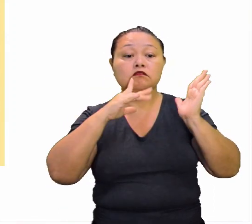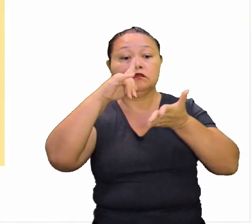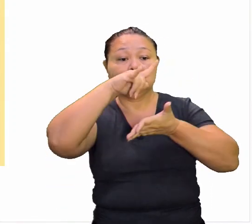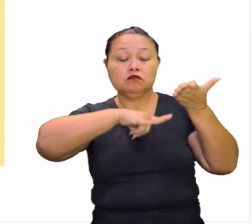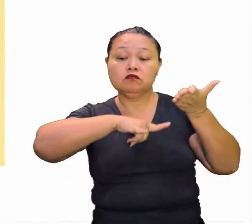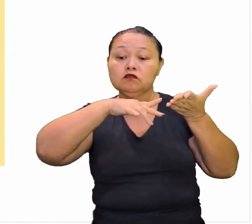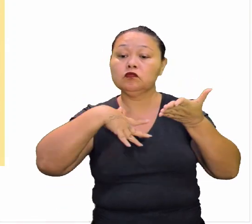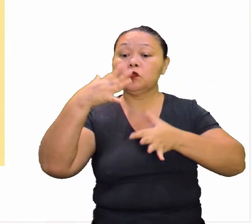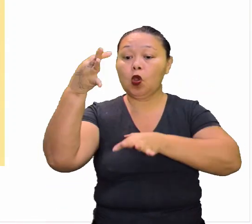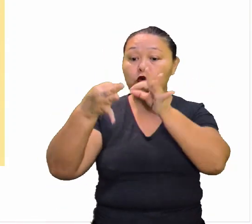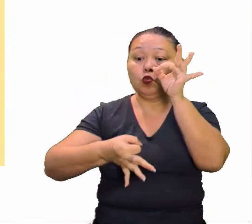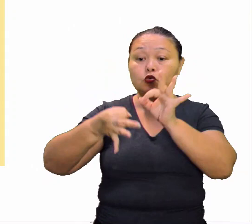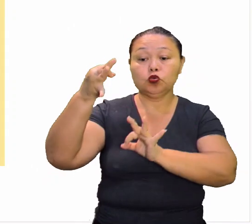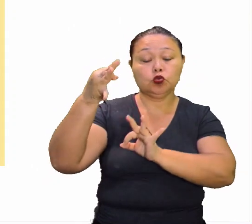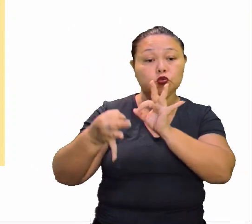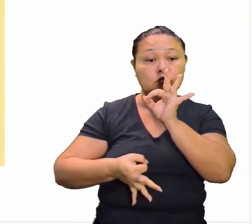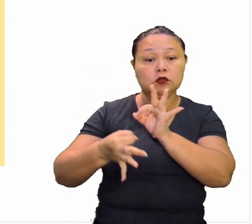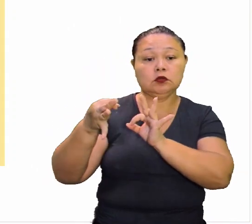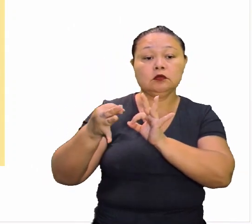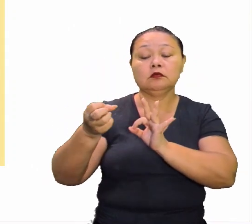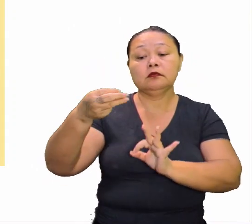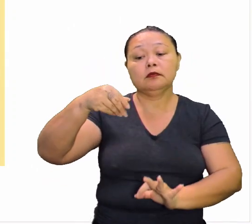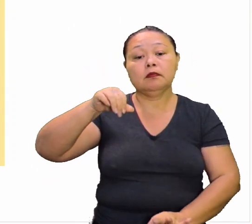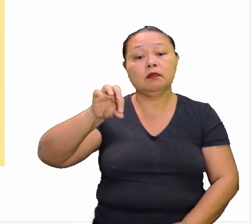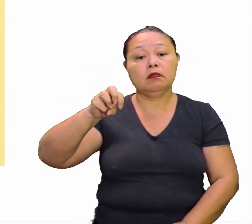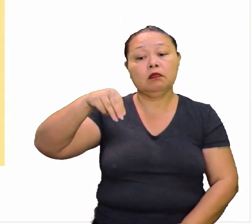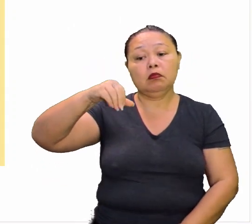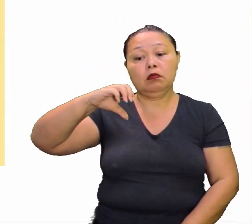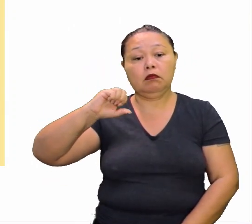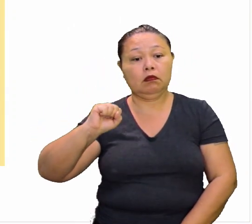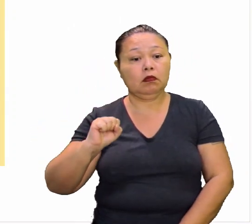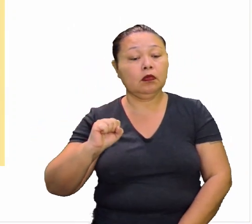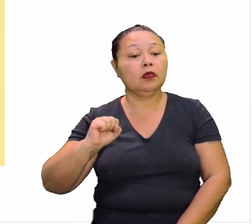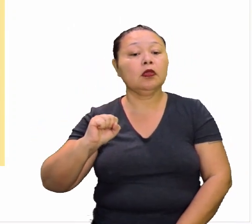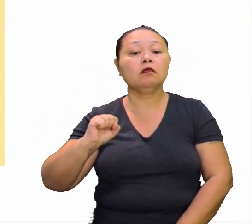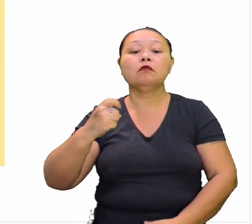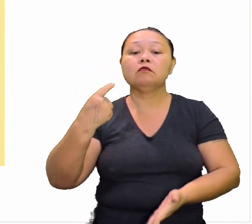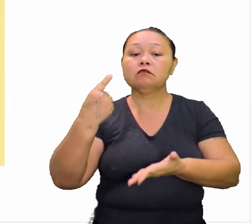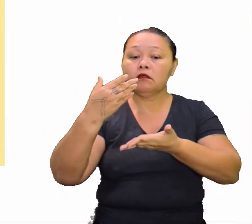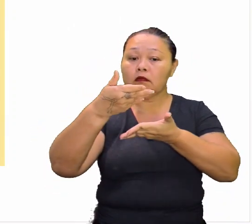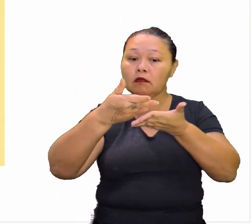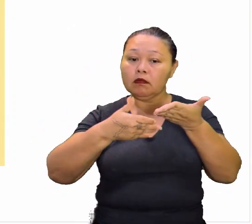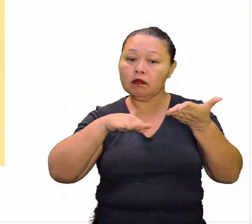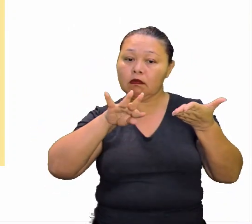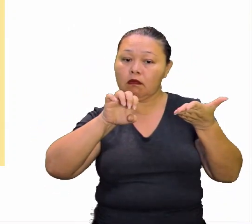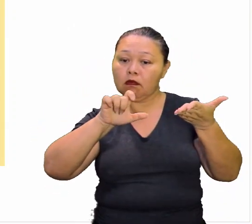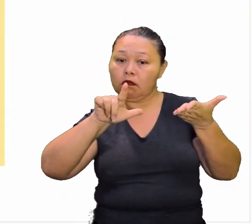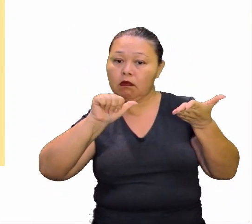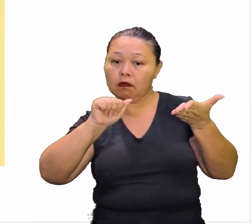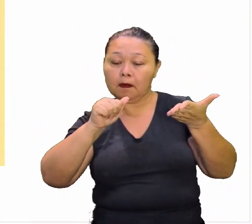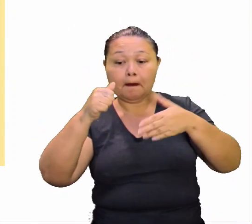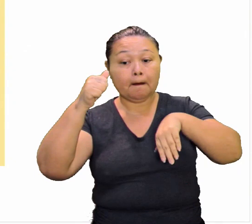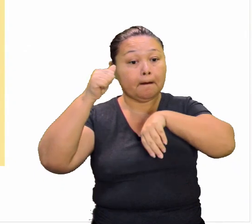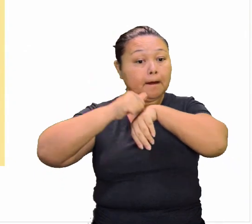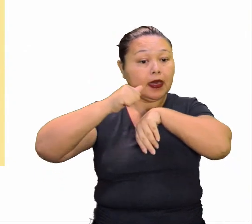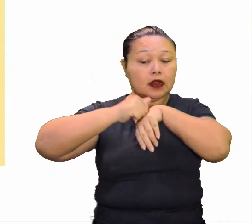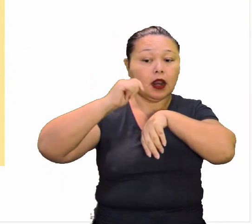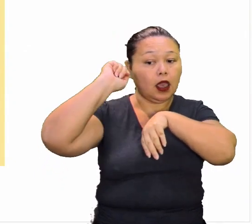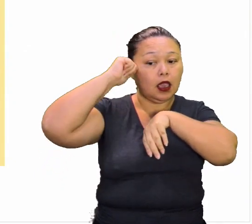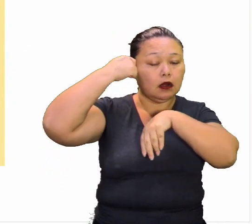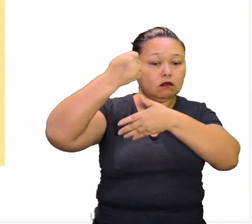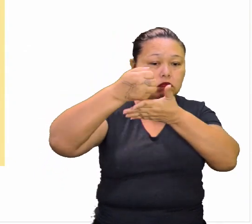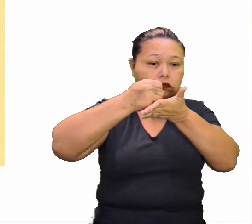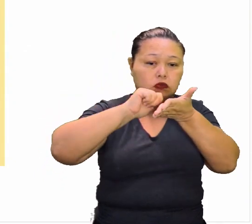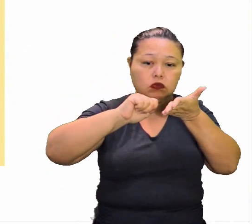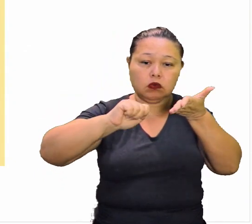dos documentos jurídicos dos mesopotâmicos. Preservado numa estela de pedra negra,